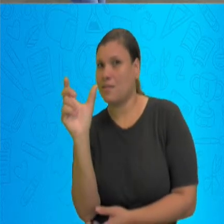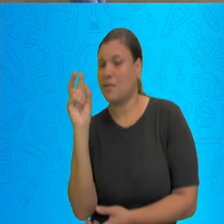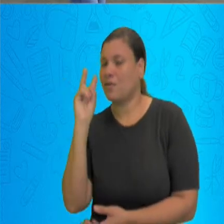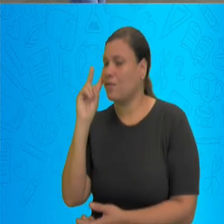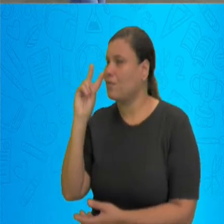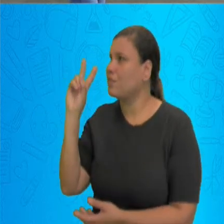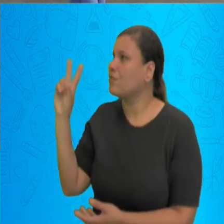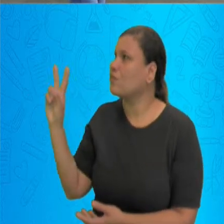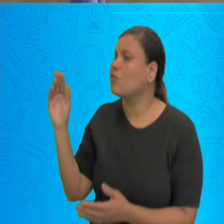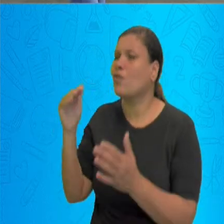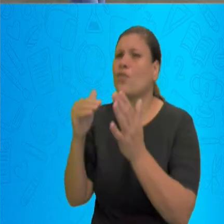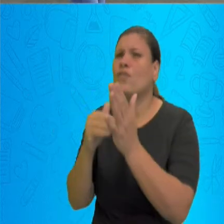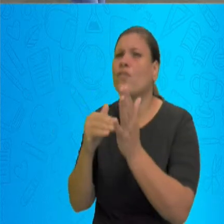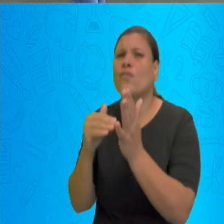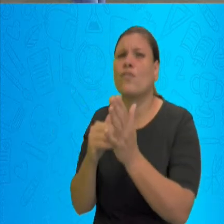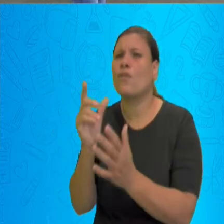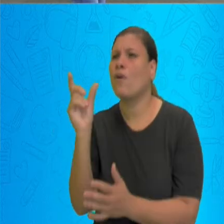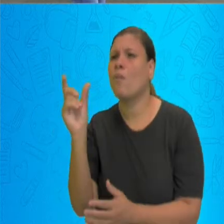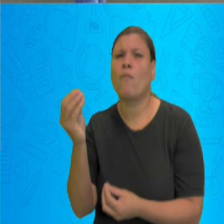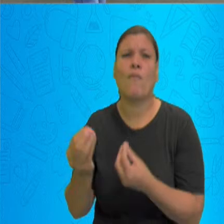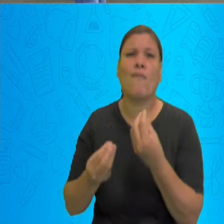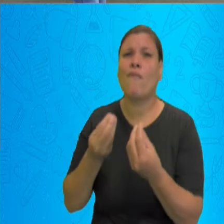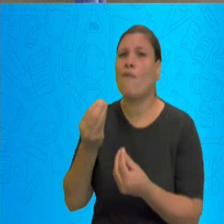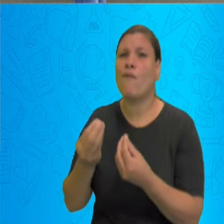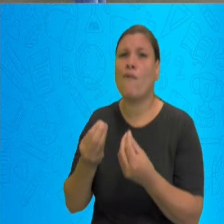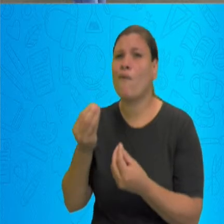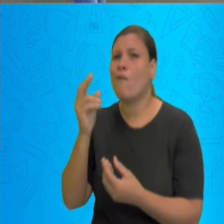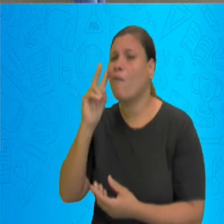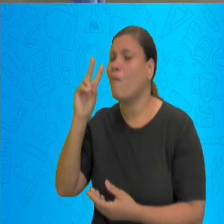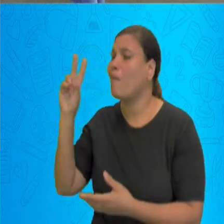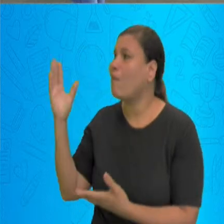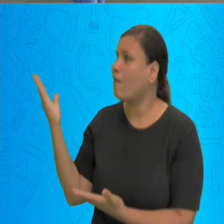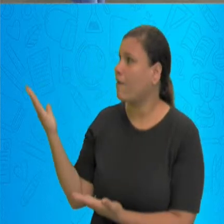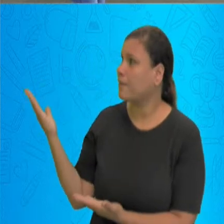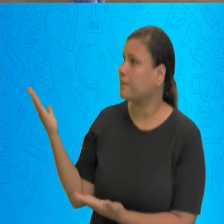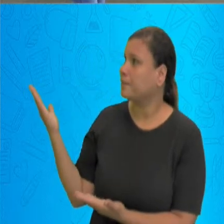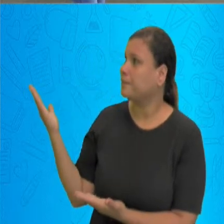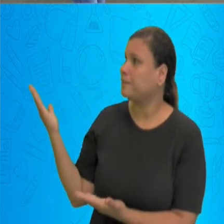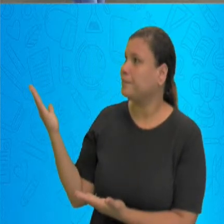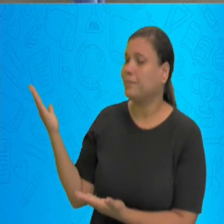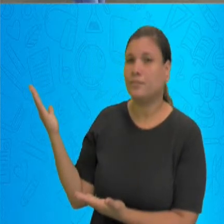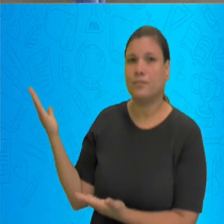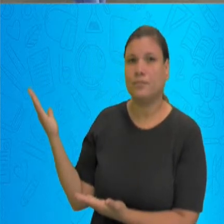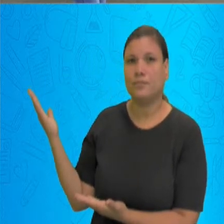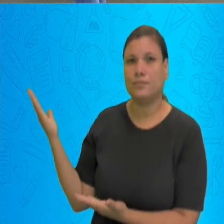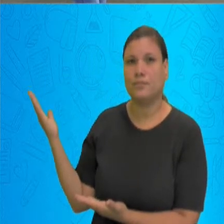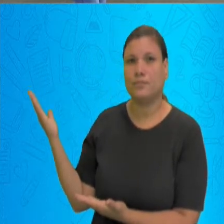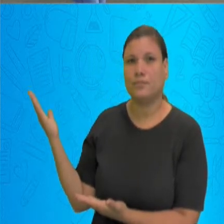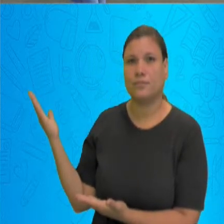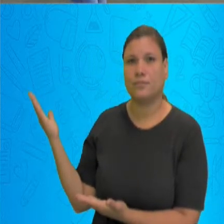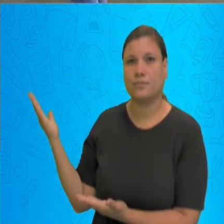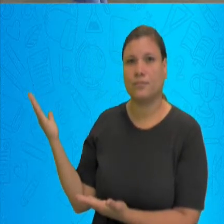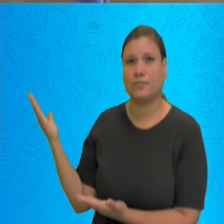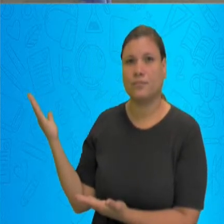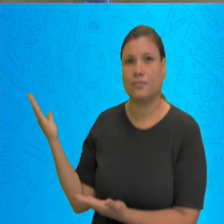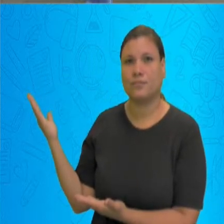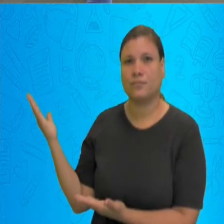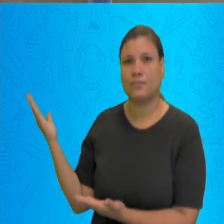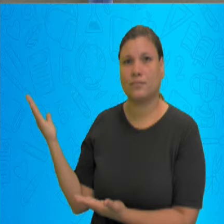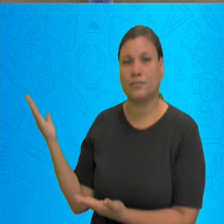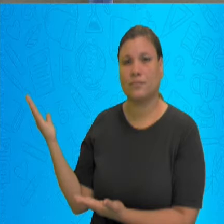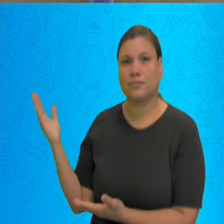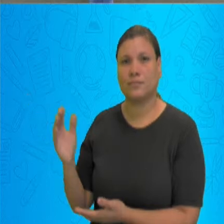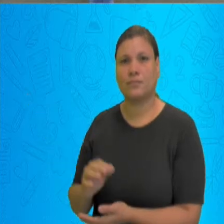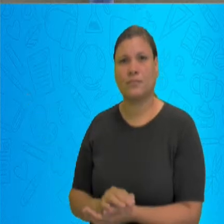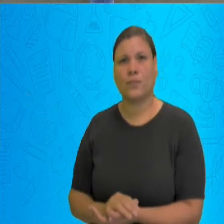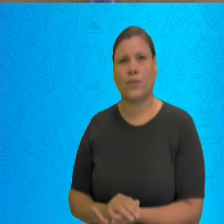eu, partira. E aí temos também a primeira pessoa do plural. Aí é importante, viu?